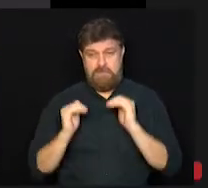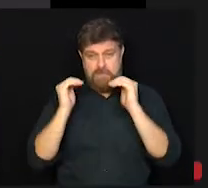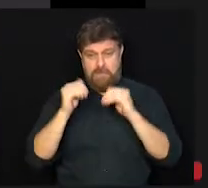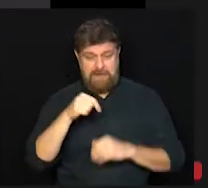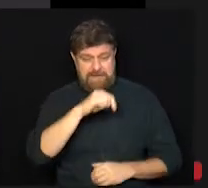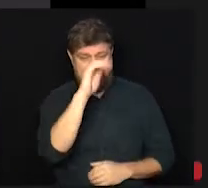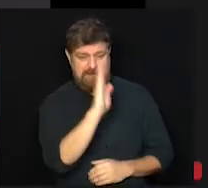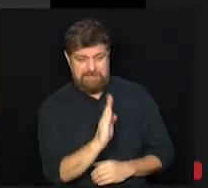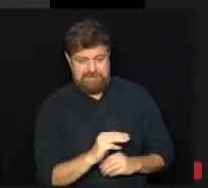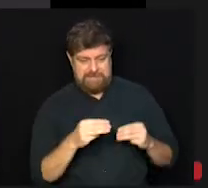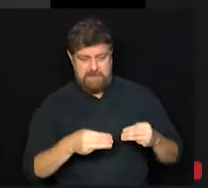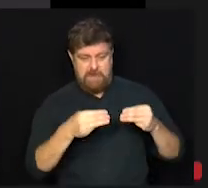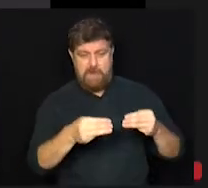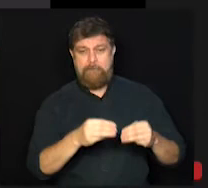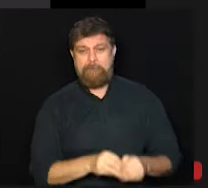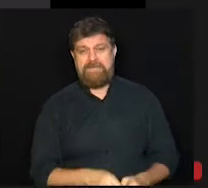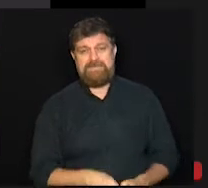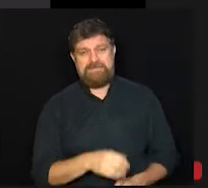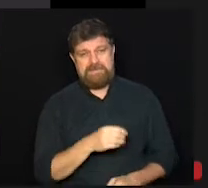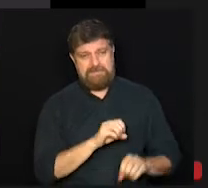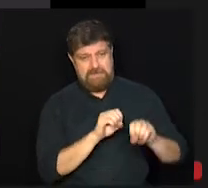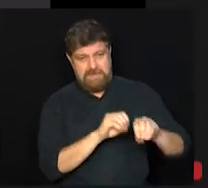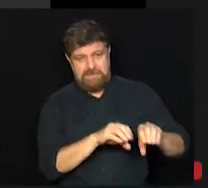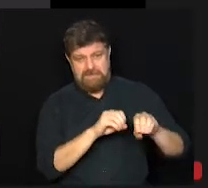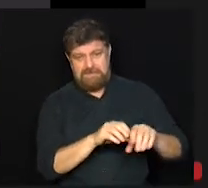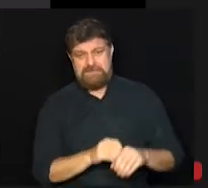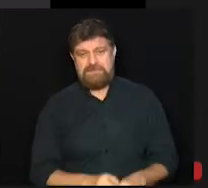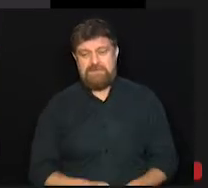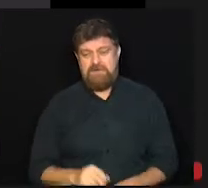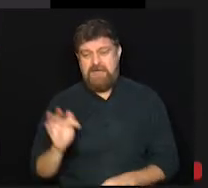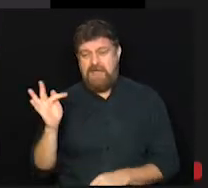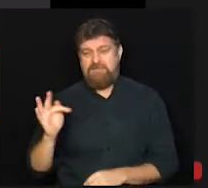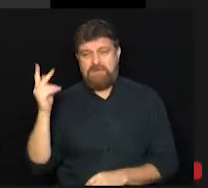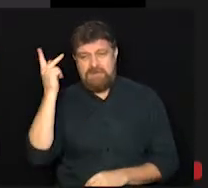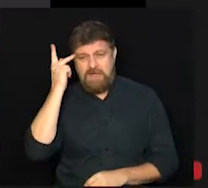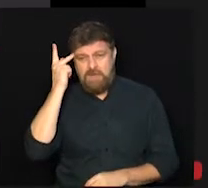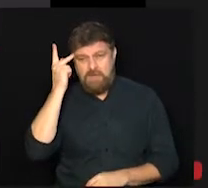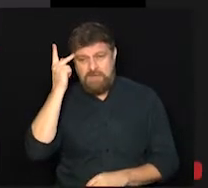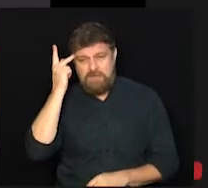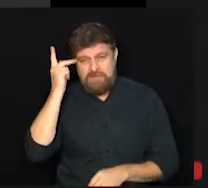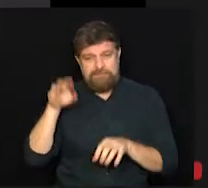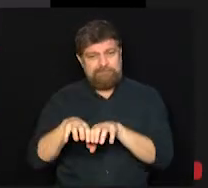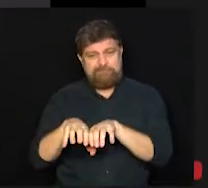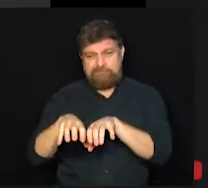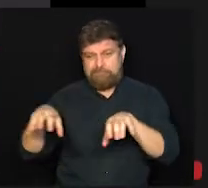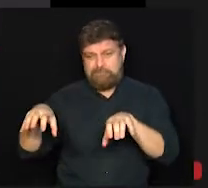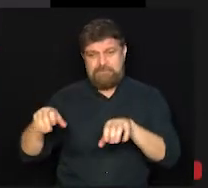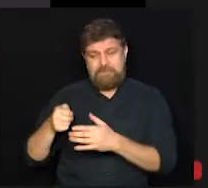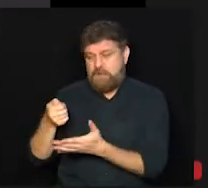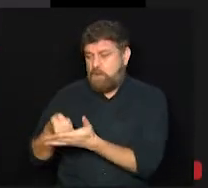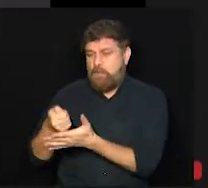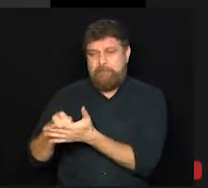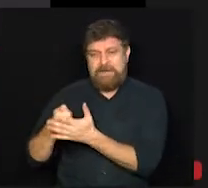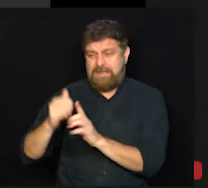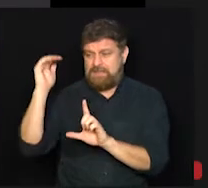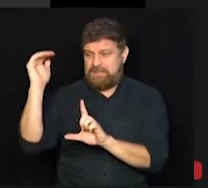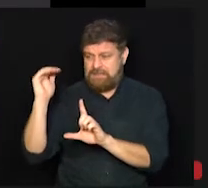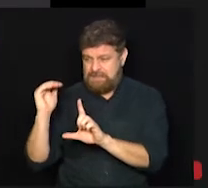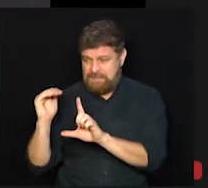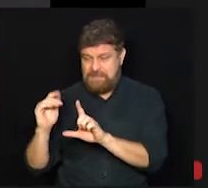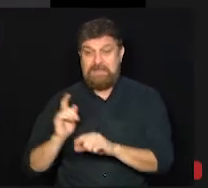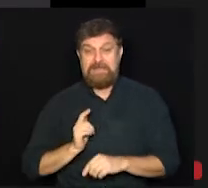que é o do Ministério da Educação, a USP ela não participa, porque instituições estaduais não têm obrigação de participar, a Unicamp